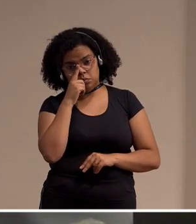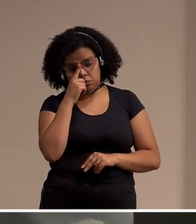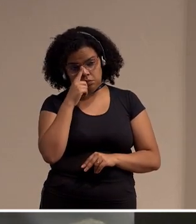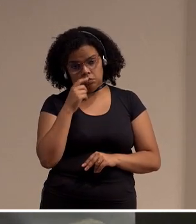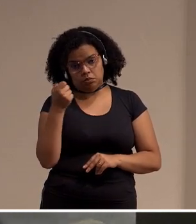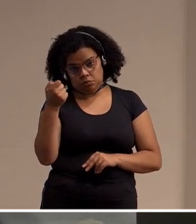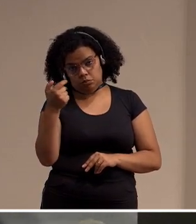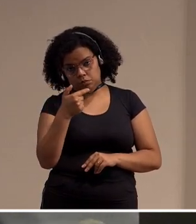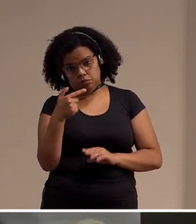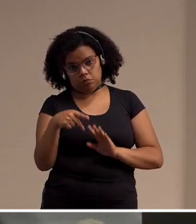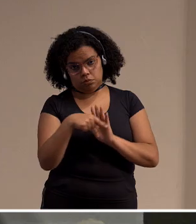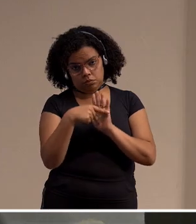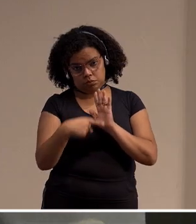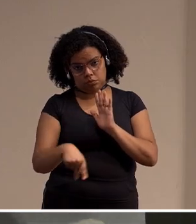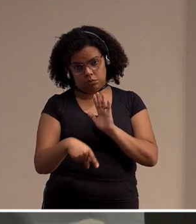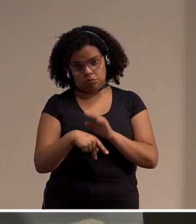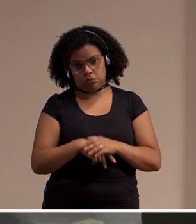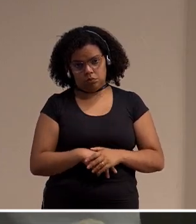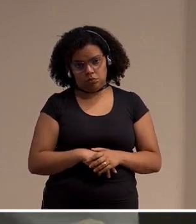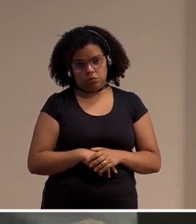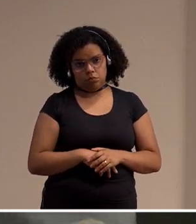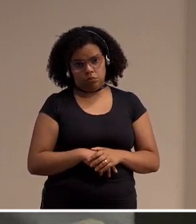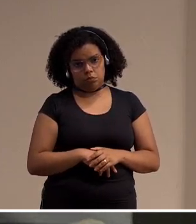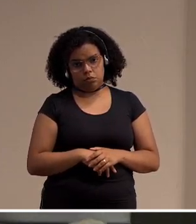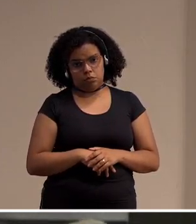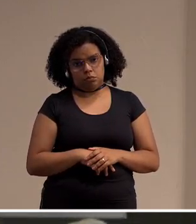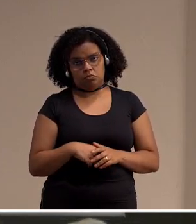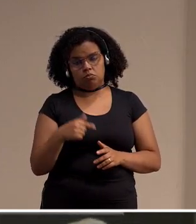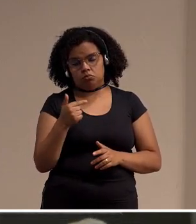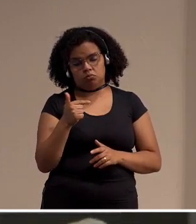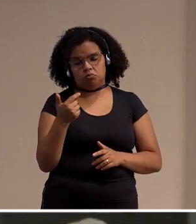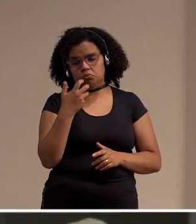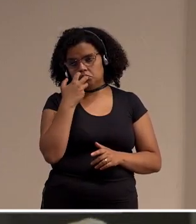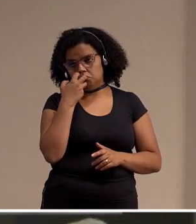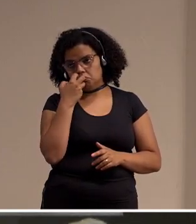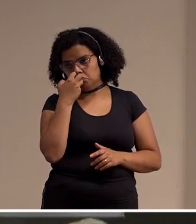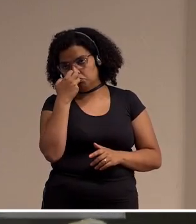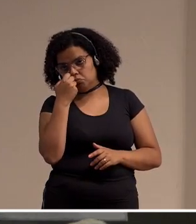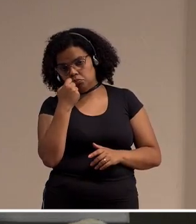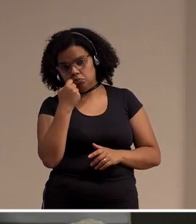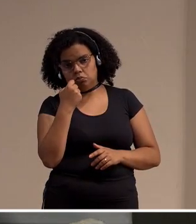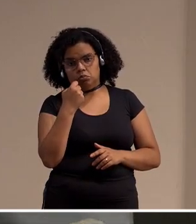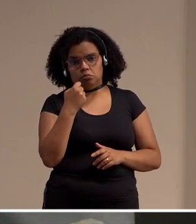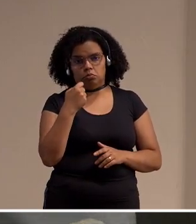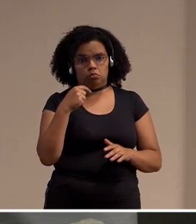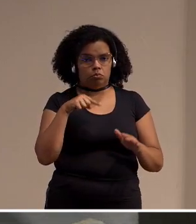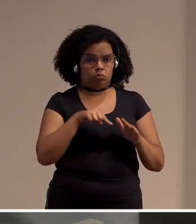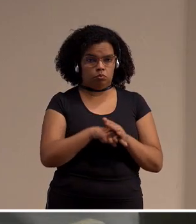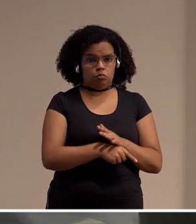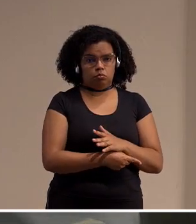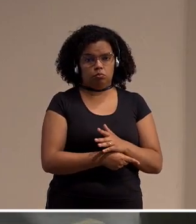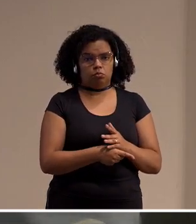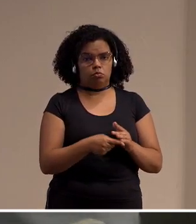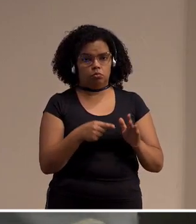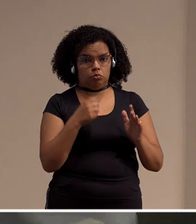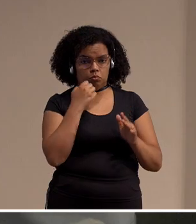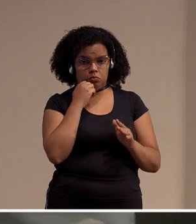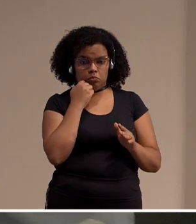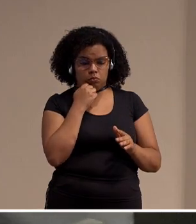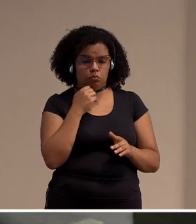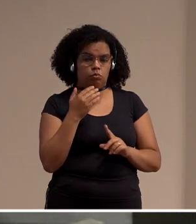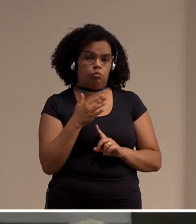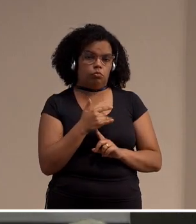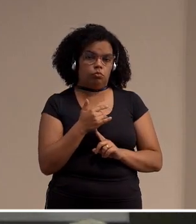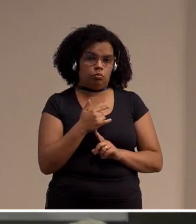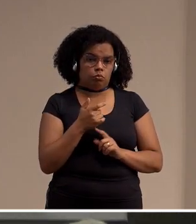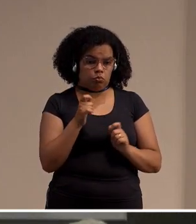que propriamente não havia um fascínio. Ele explorava a tecnologia e a ciência como um alerta. Olha só, tudo